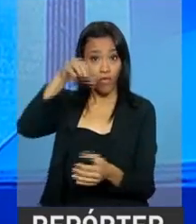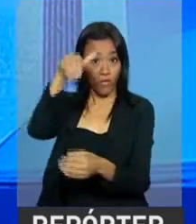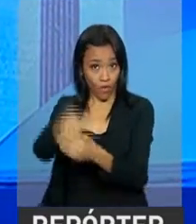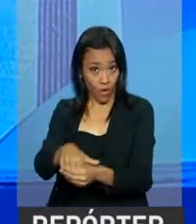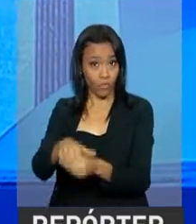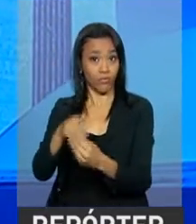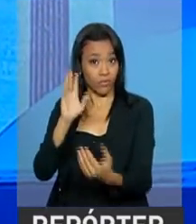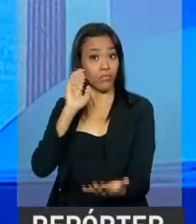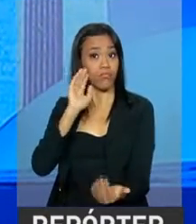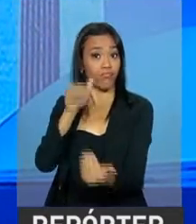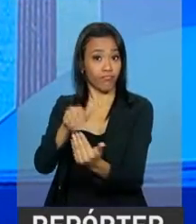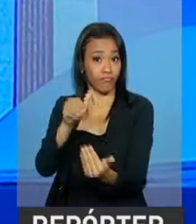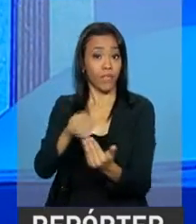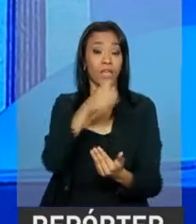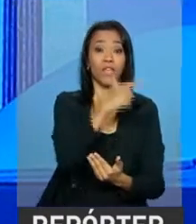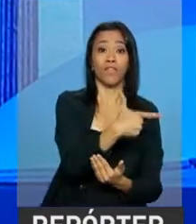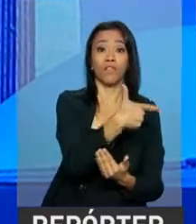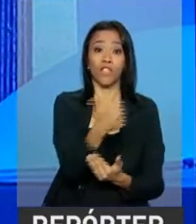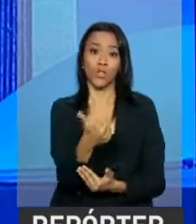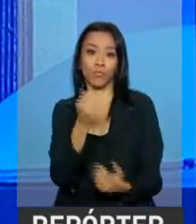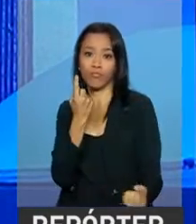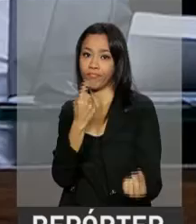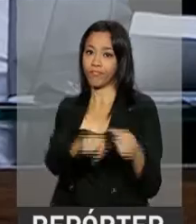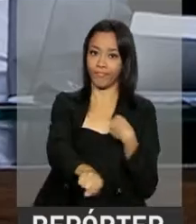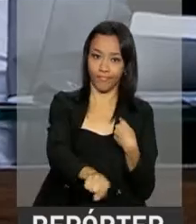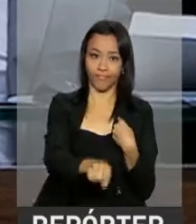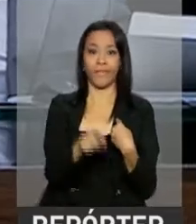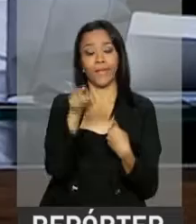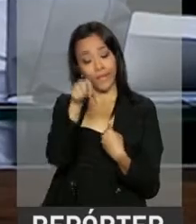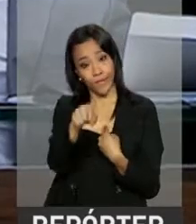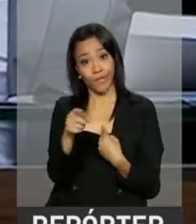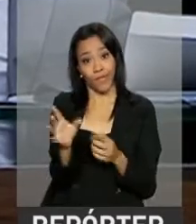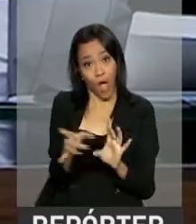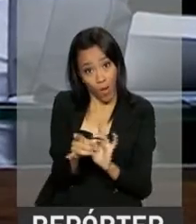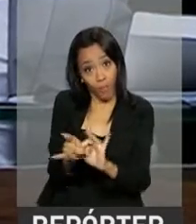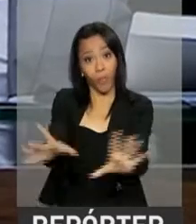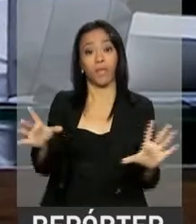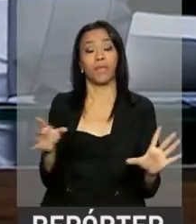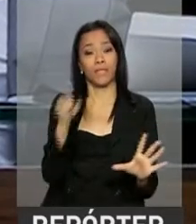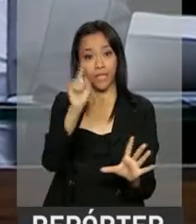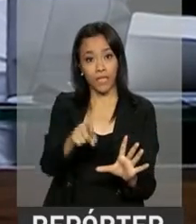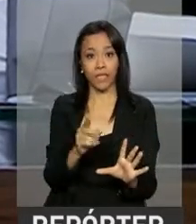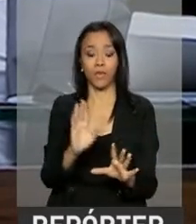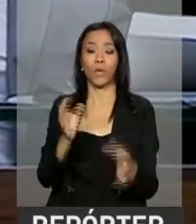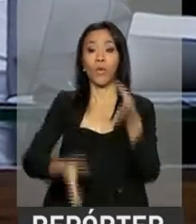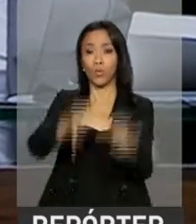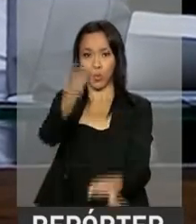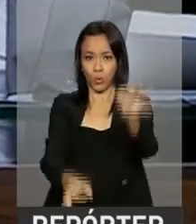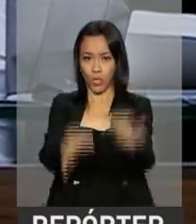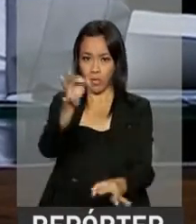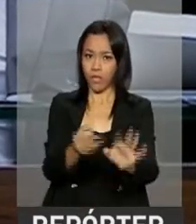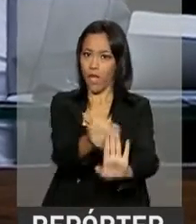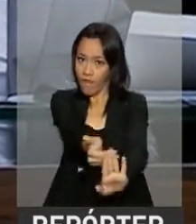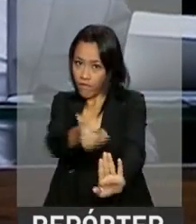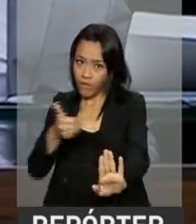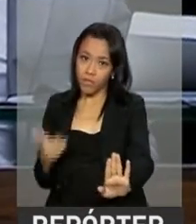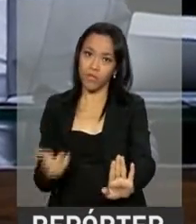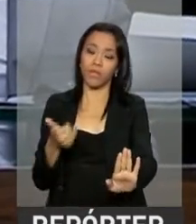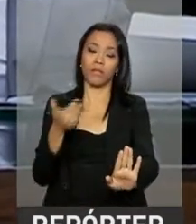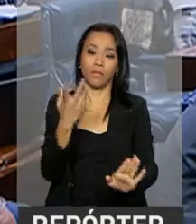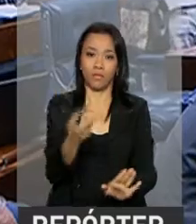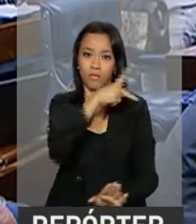59 votos favoráveis e 21 contrários. Com isso, fica autorizado o julgamento da presidente afastada por crime de